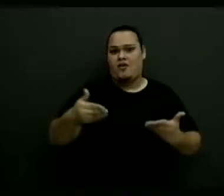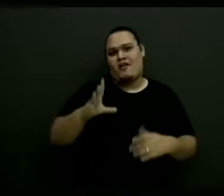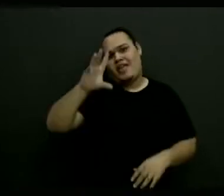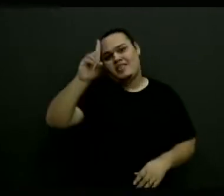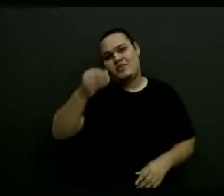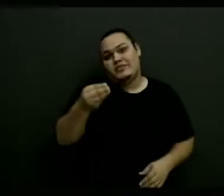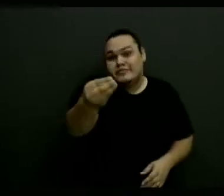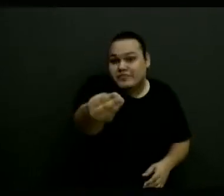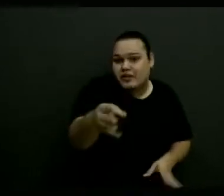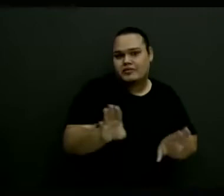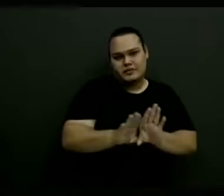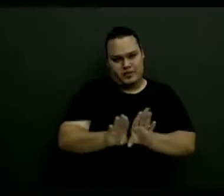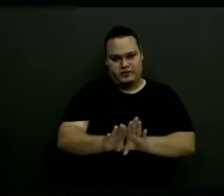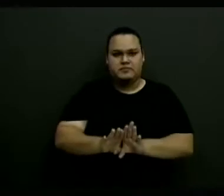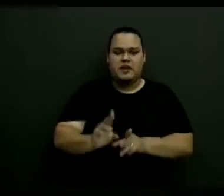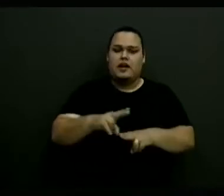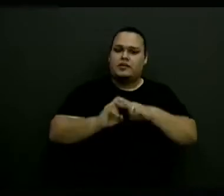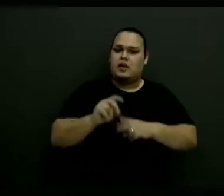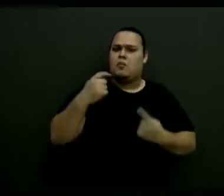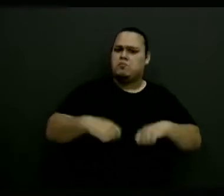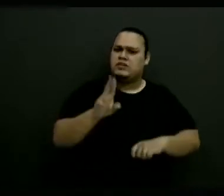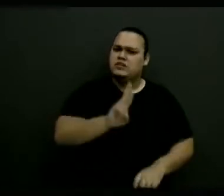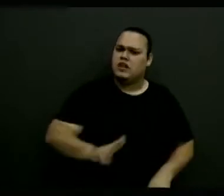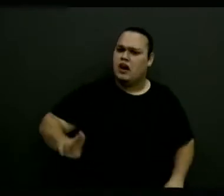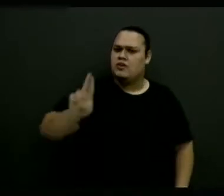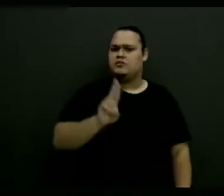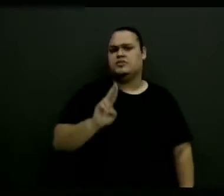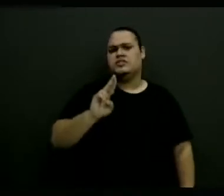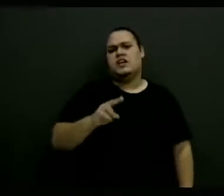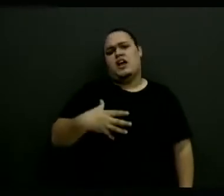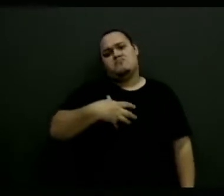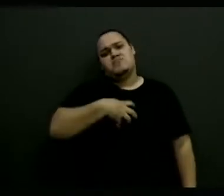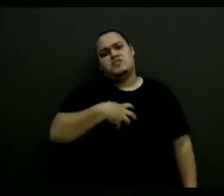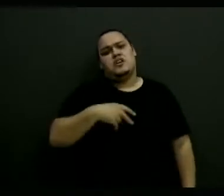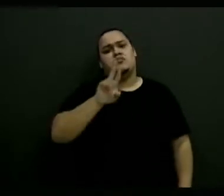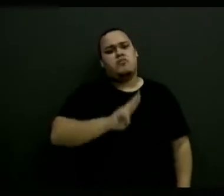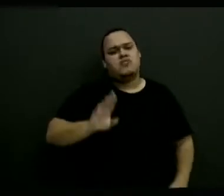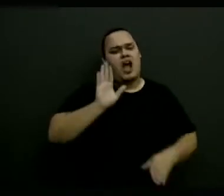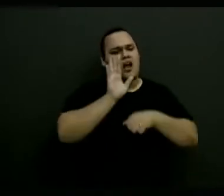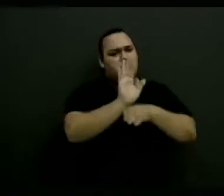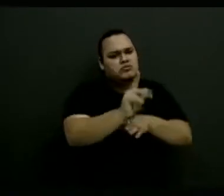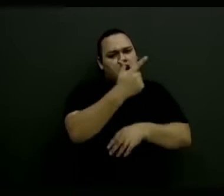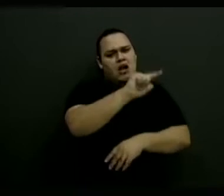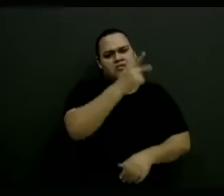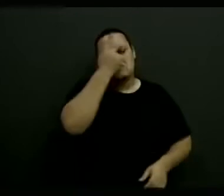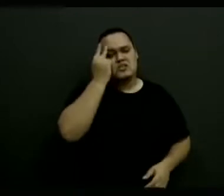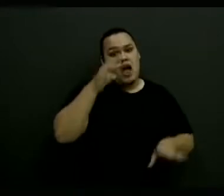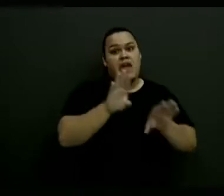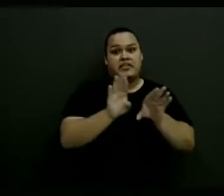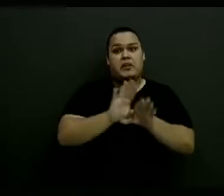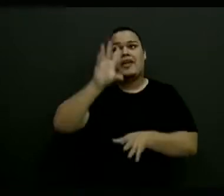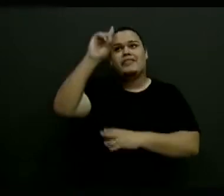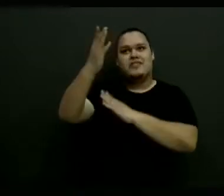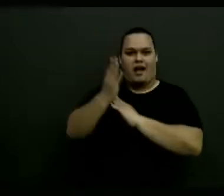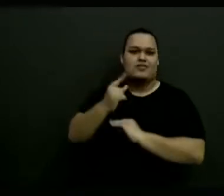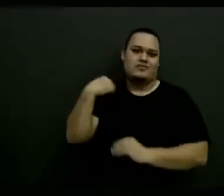Deus está sendo bom para que podamos ter todas essas ferramentas para poder proclamar o Evangelho e